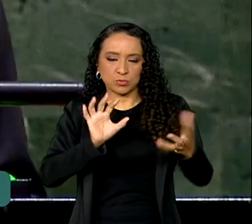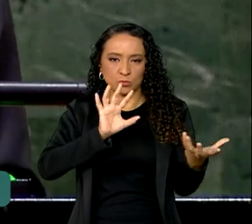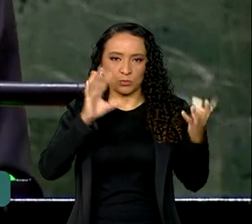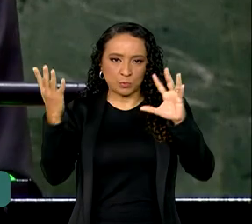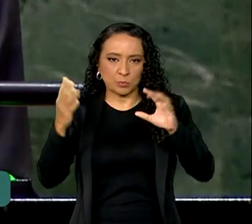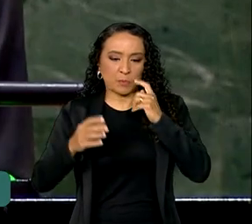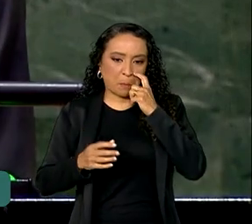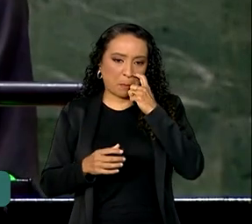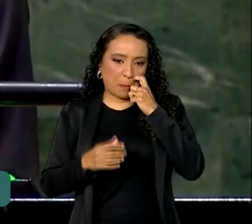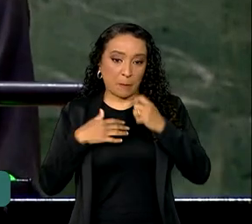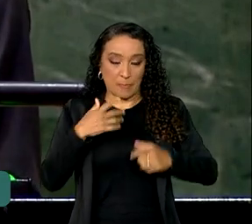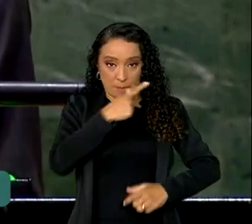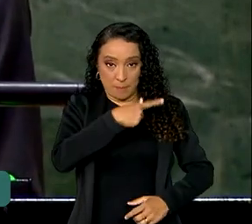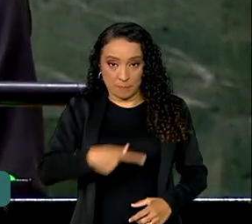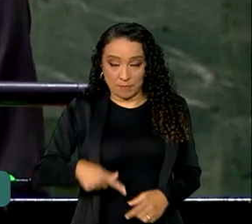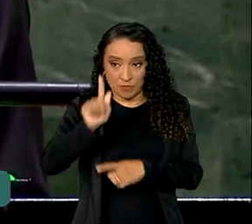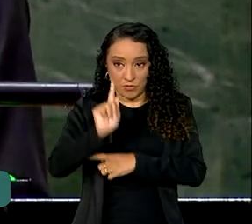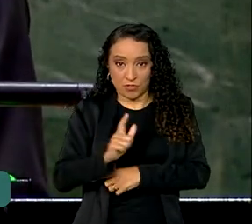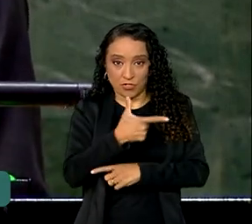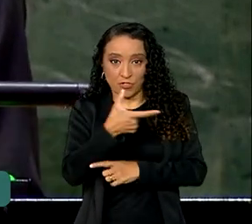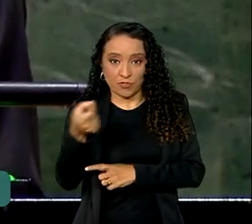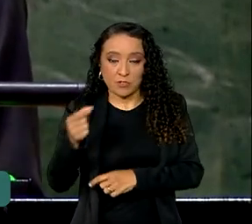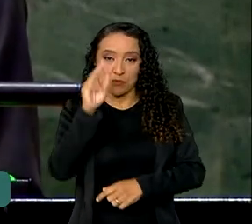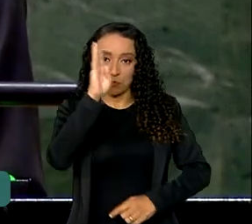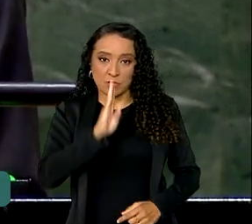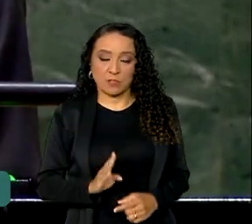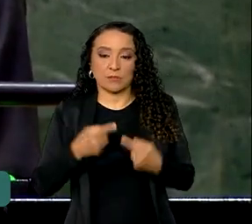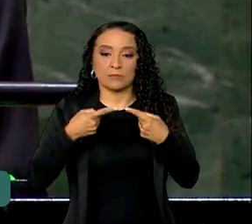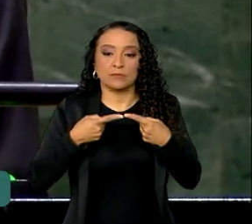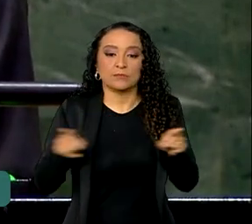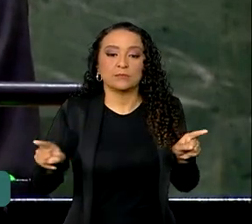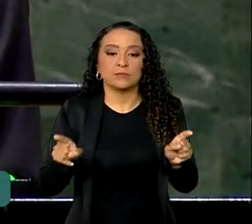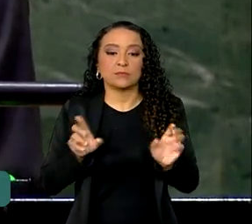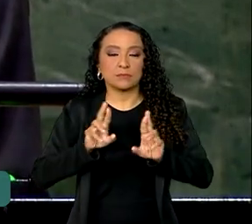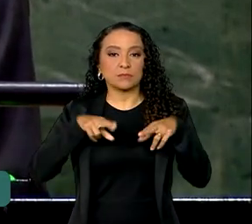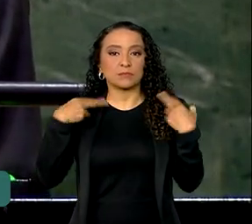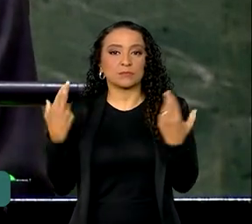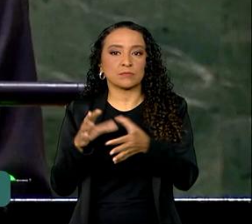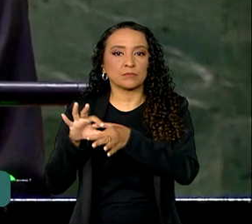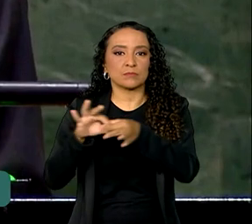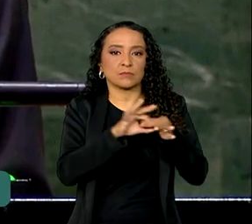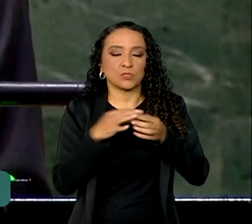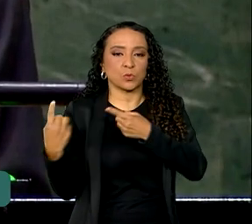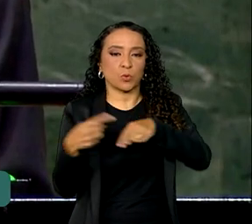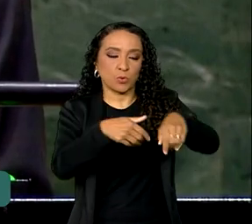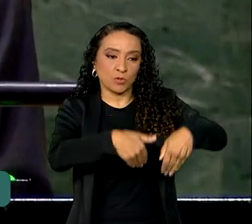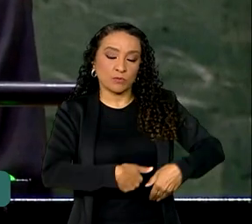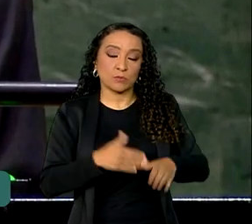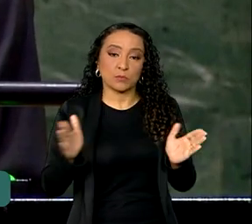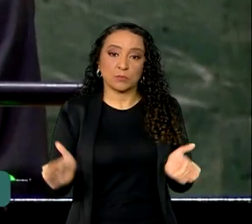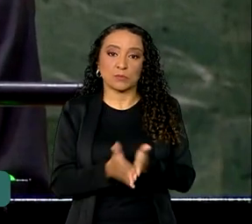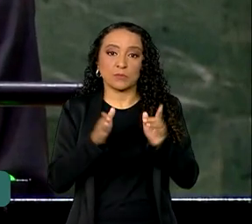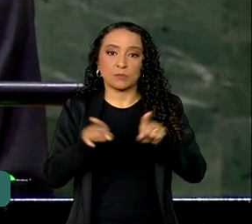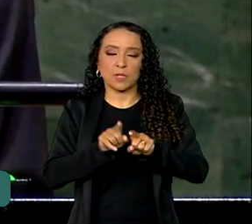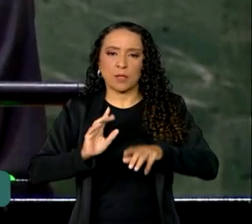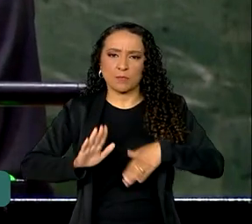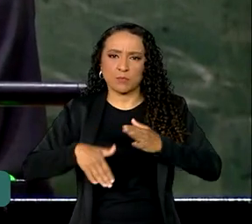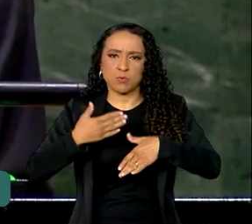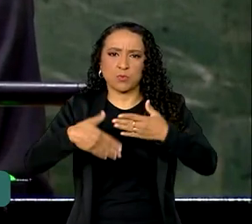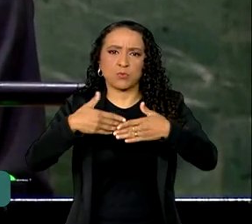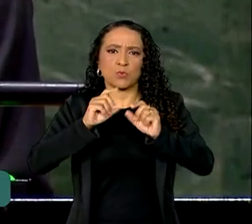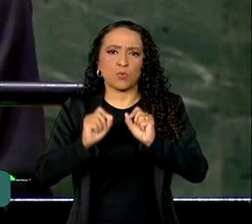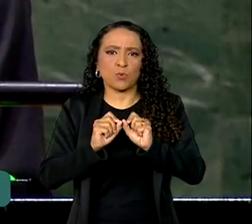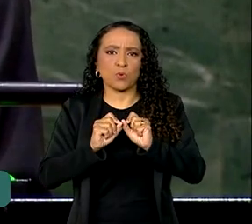climáticas. Na presidência do G20, o Brasil lançará uma aliança global contra a fome e a pobreza, para acelerar